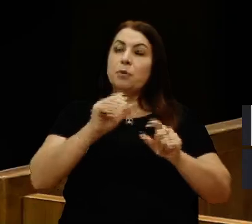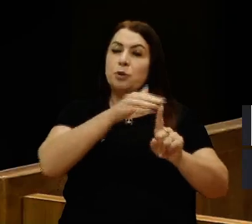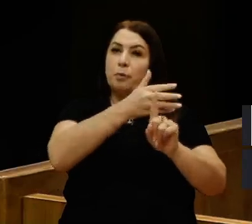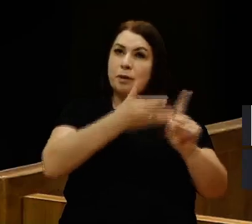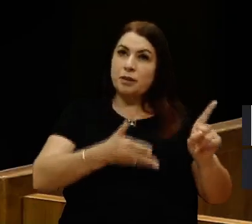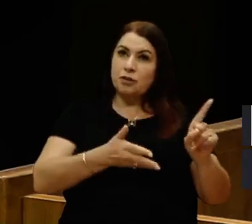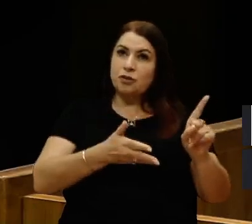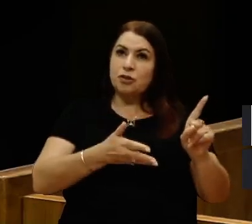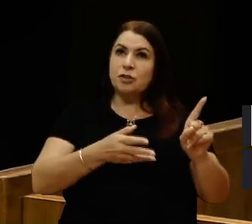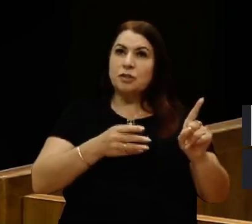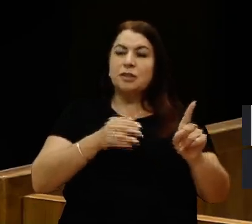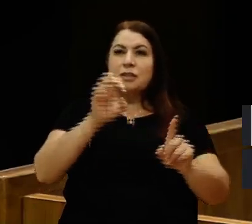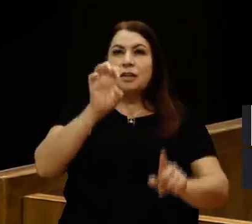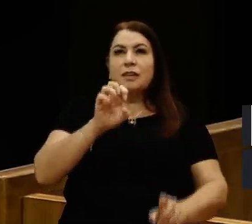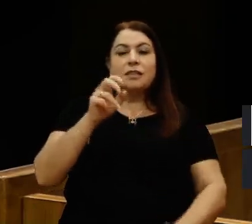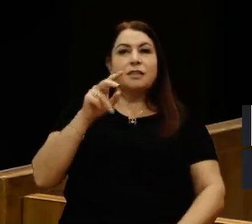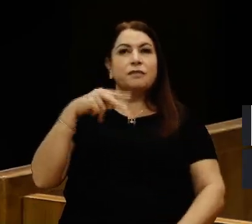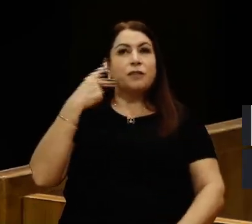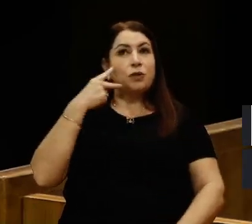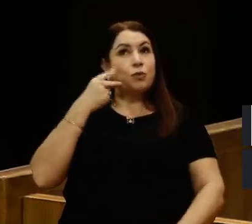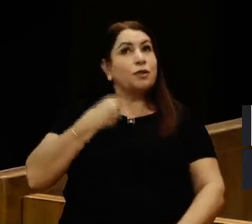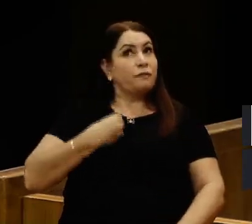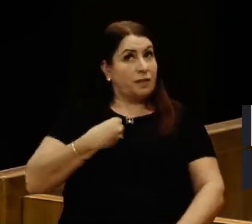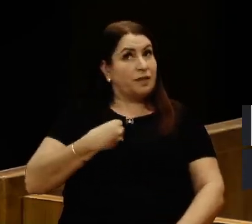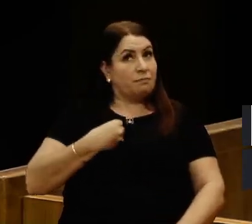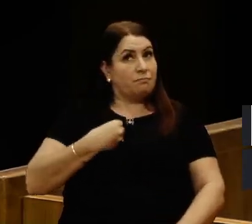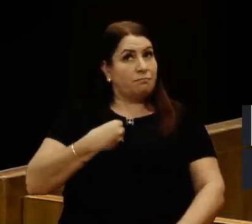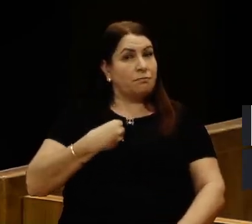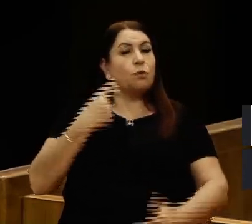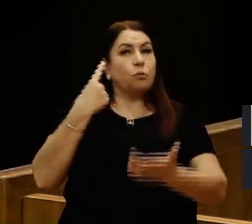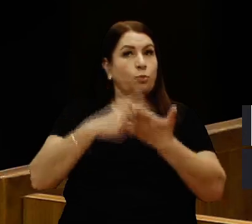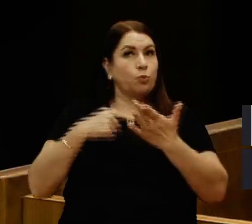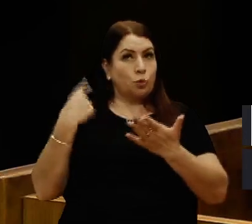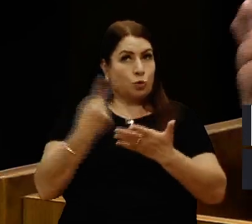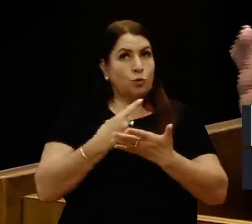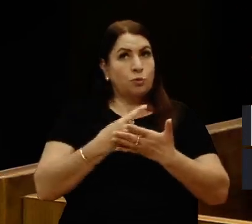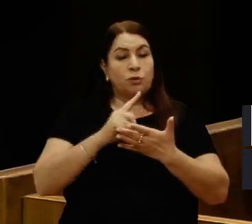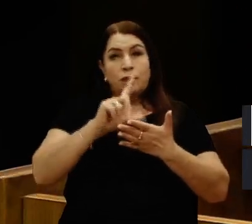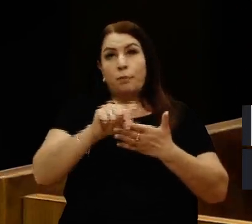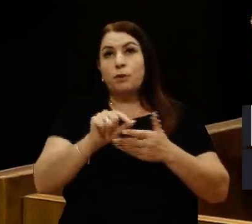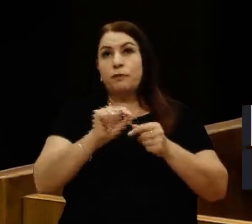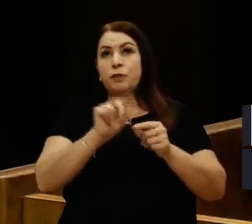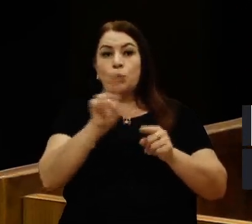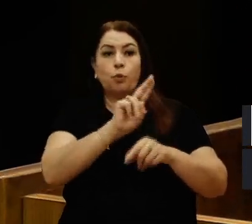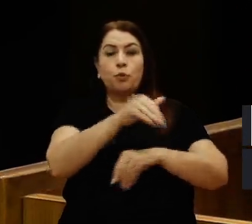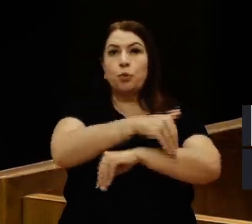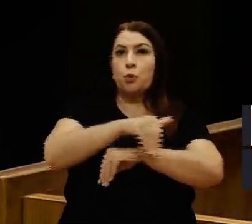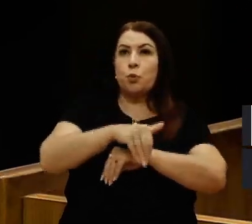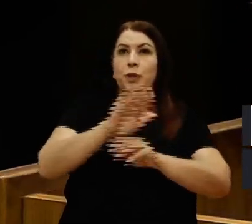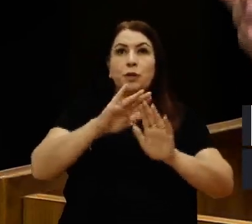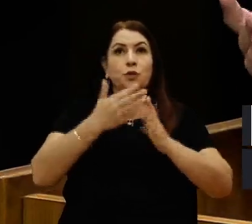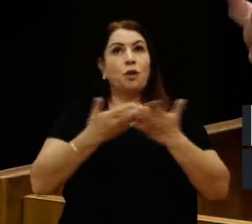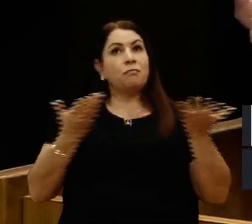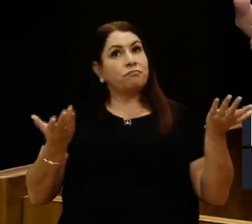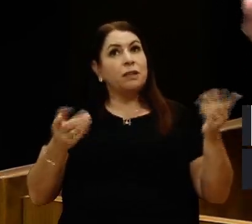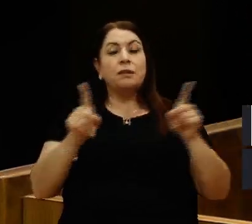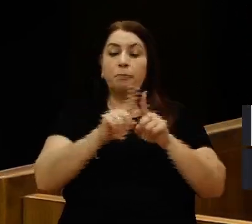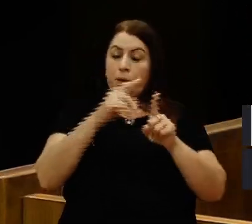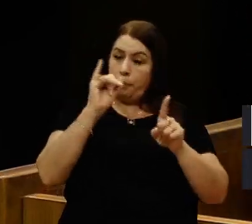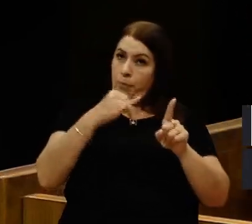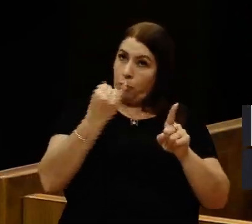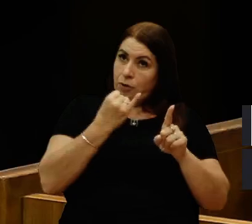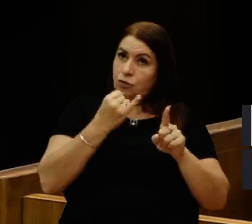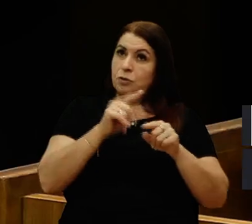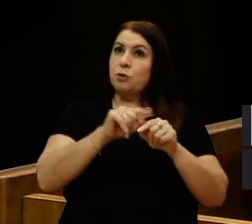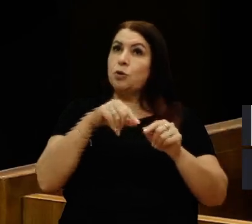homenagear ex-vereadores e vereadoras em vida, que acho que também é outro compromisso nosso. Que depois fazer nome de rua, nome de escola, também é importante.